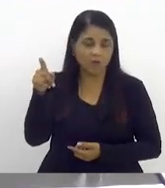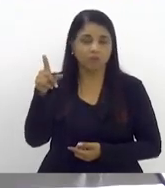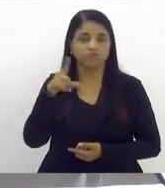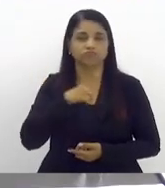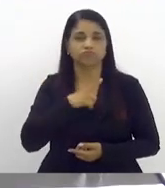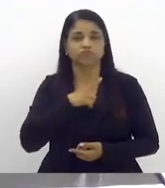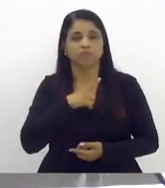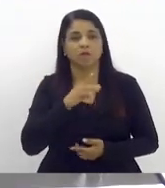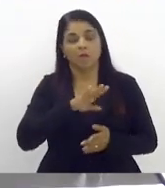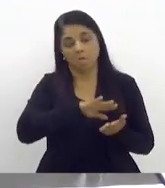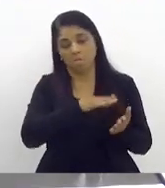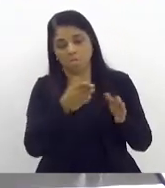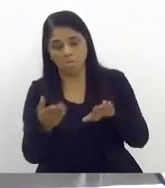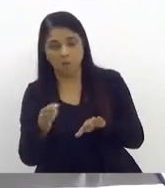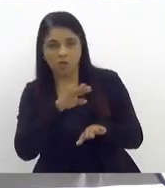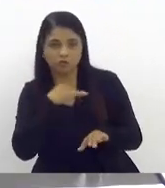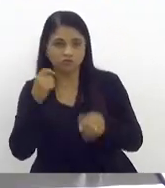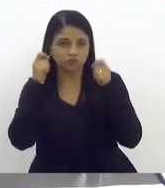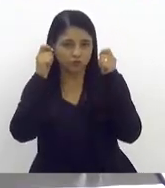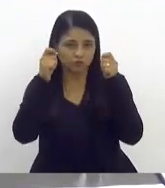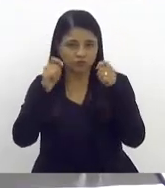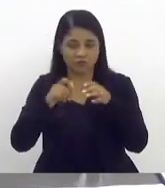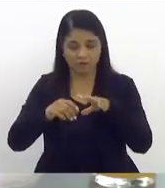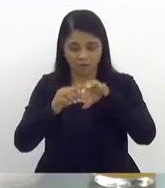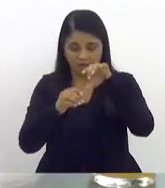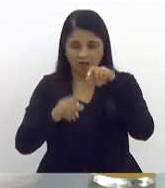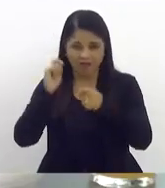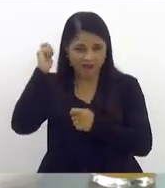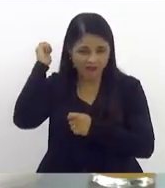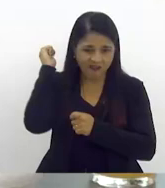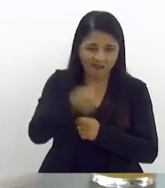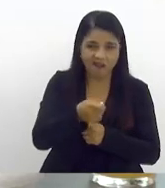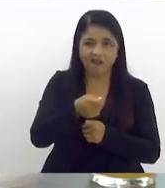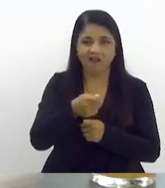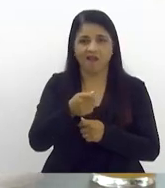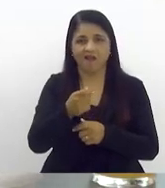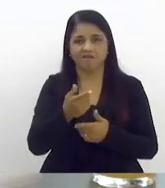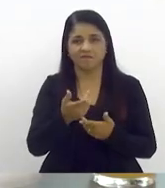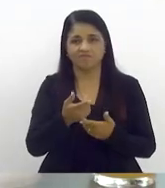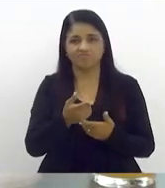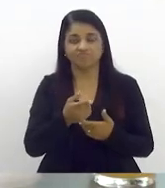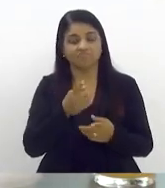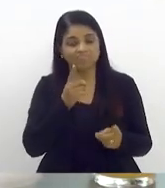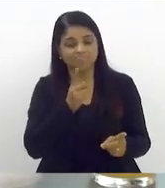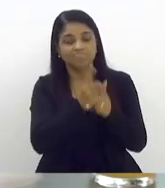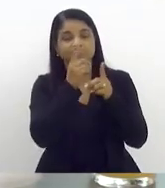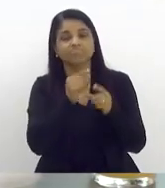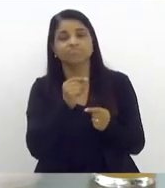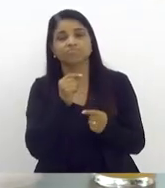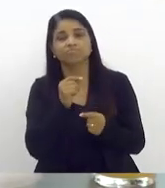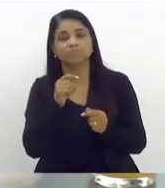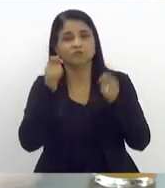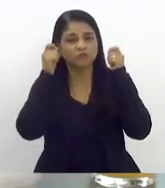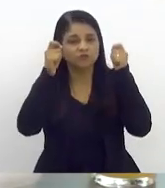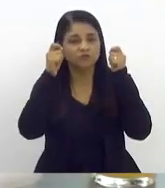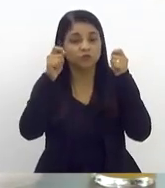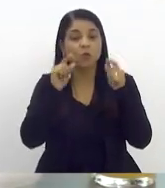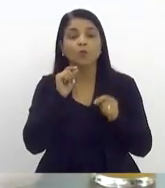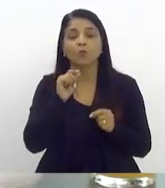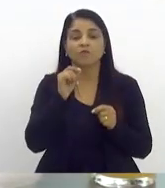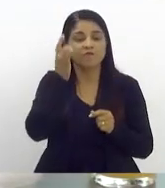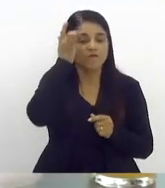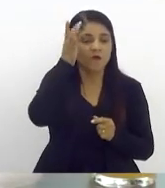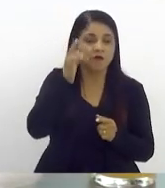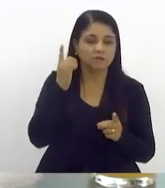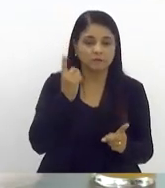um torcedor, né, com a garrafada, e a identificação desse torcedor foi facilitada pela biometria